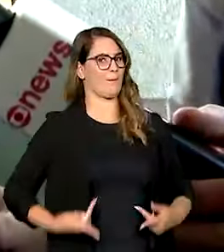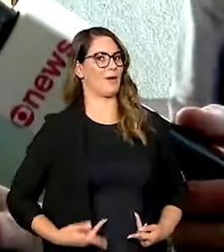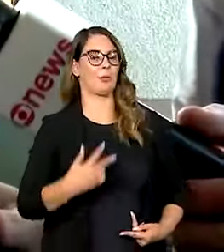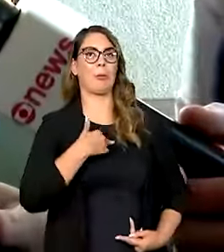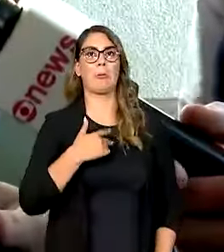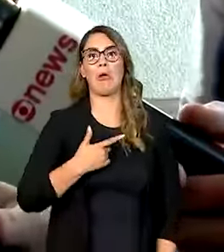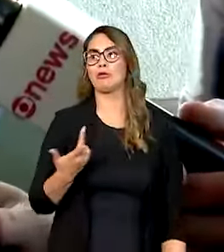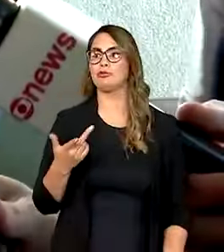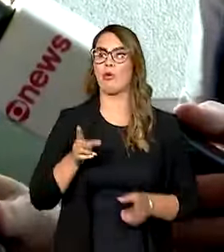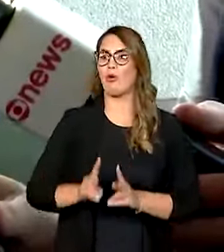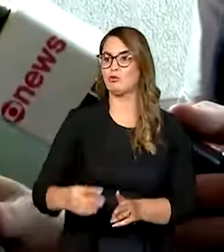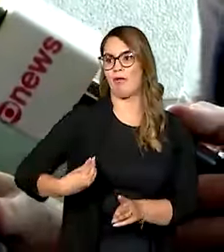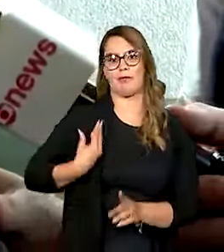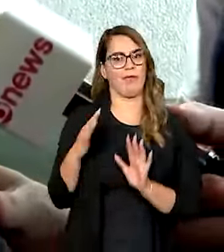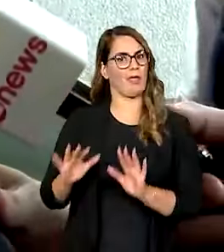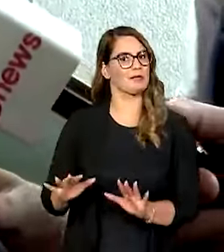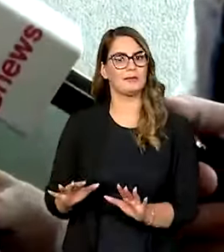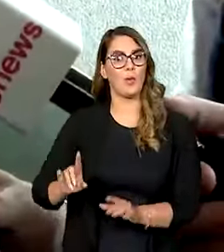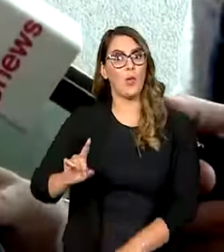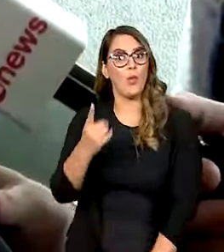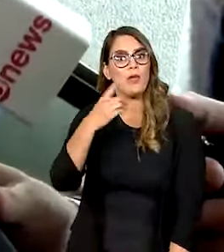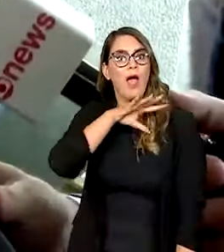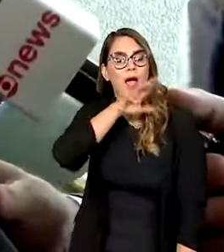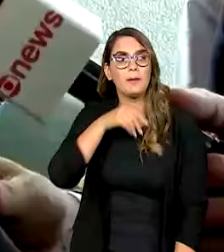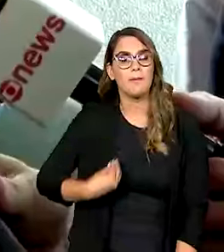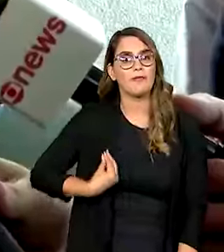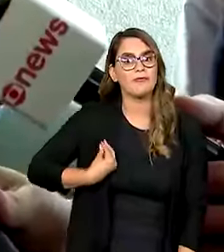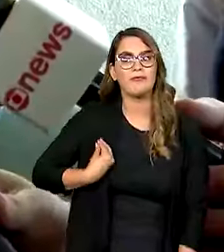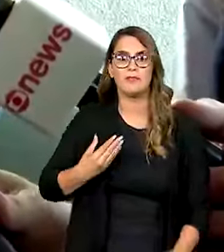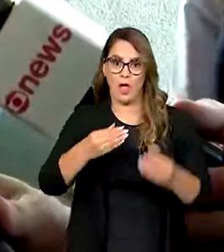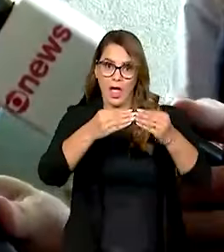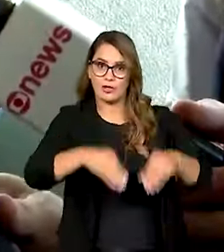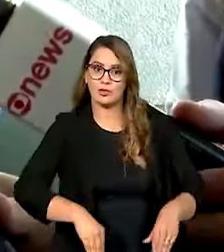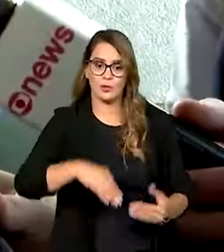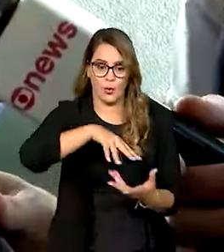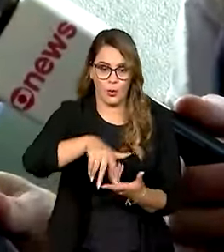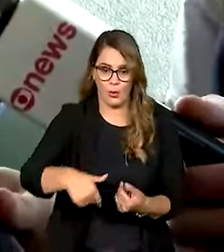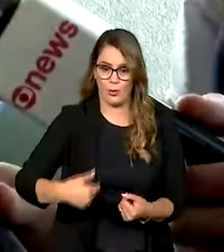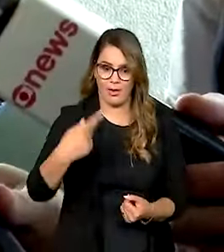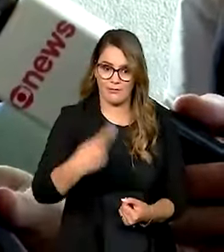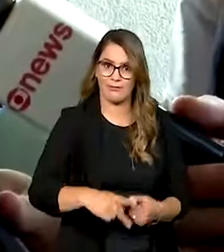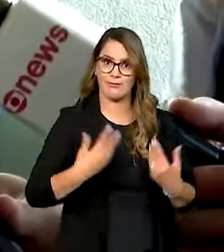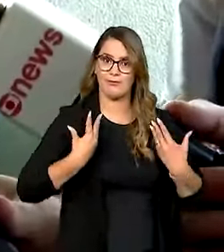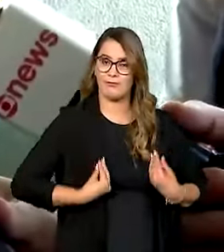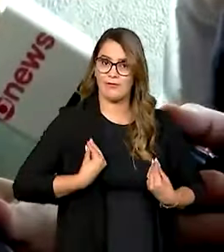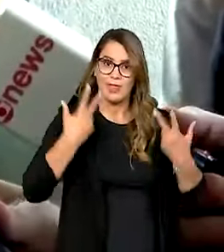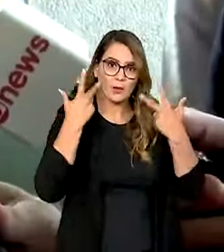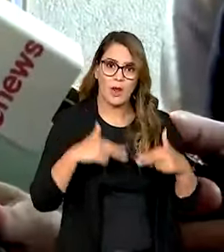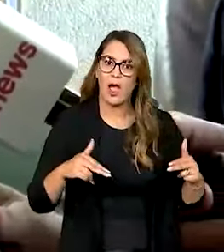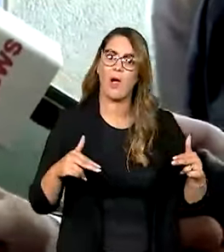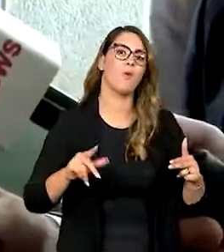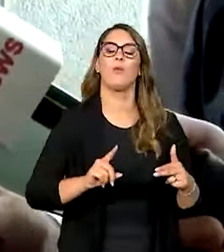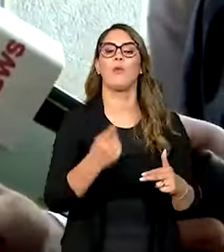sendo irracional el não pode ser o único anim vivo destruiu só habitato natural ou seja é a